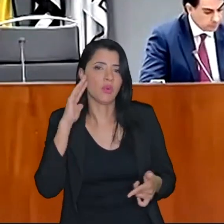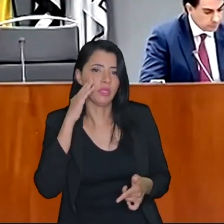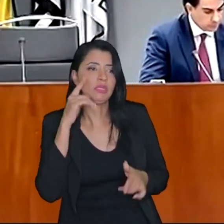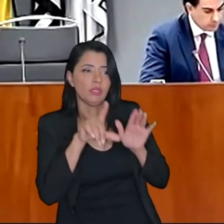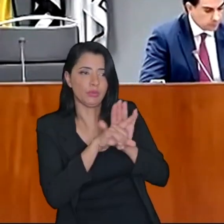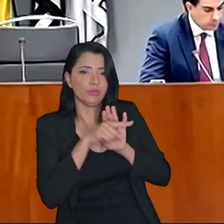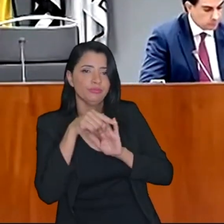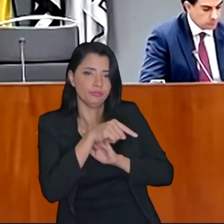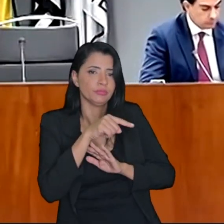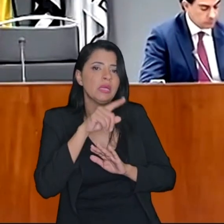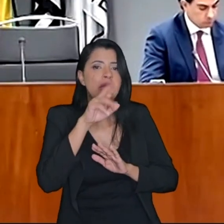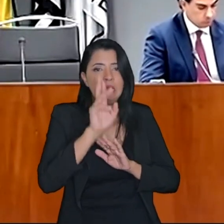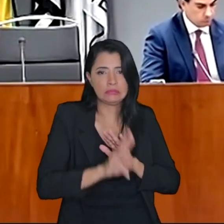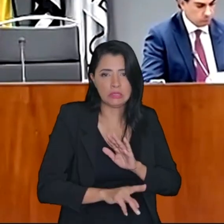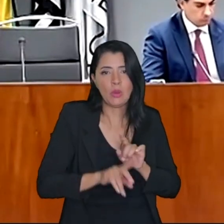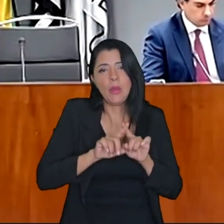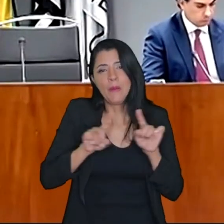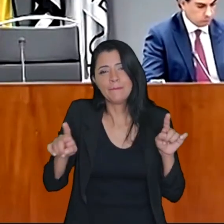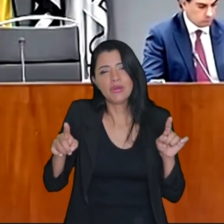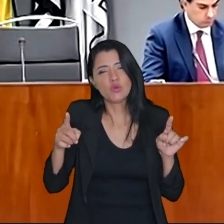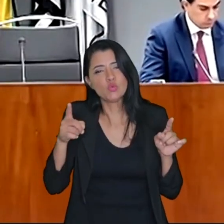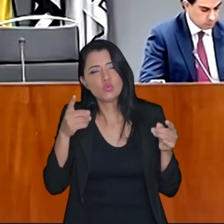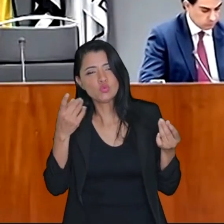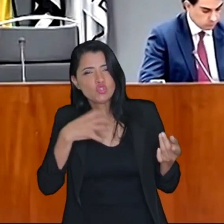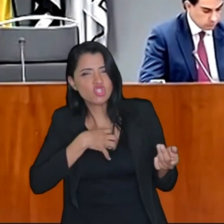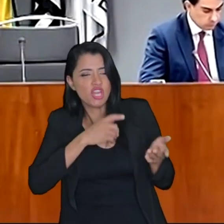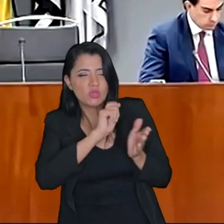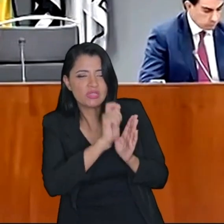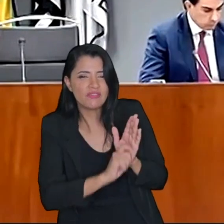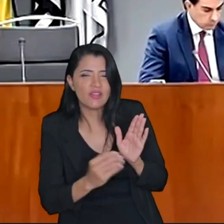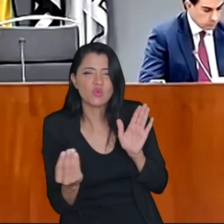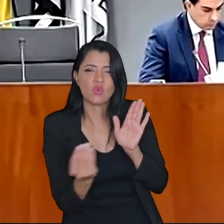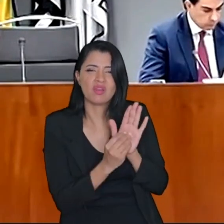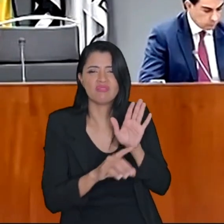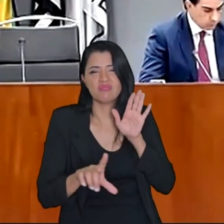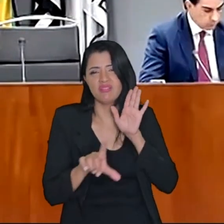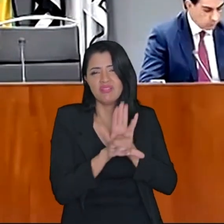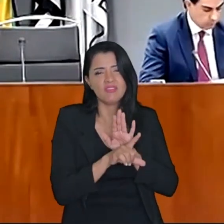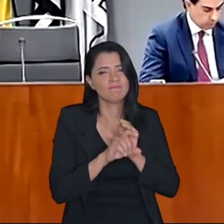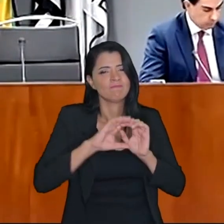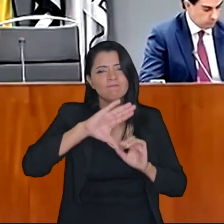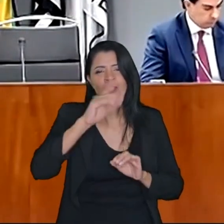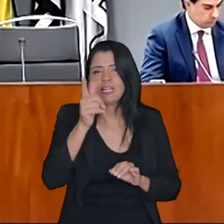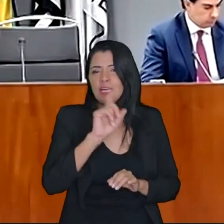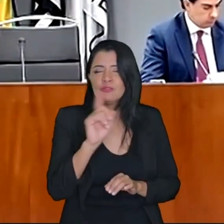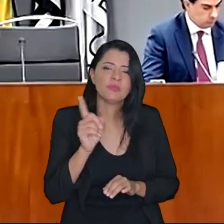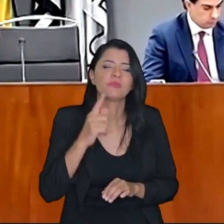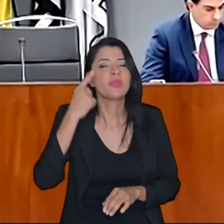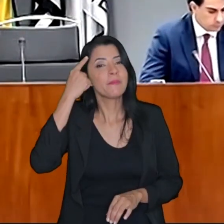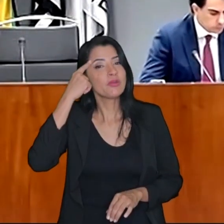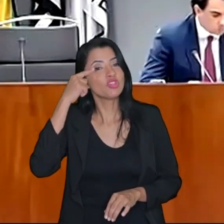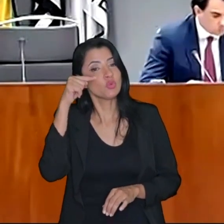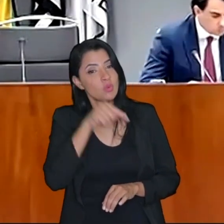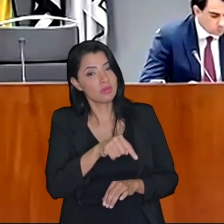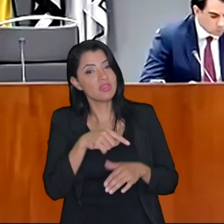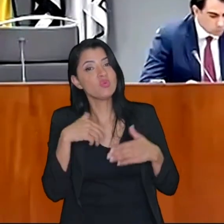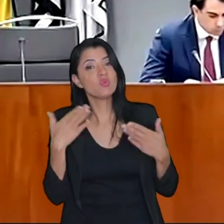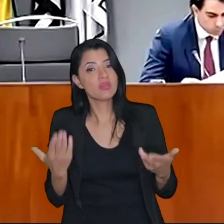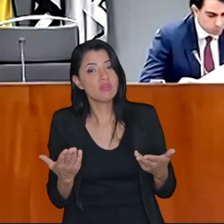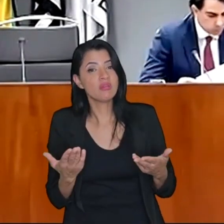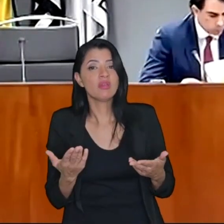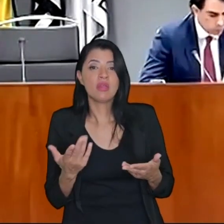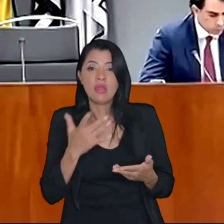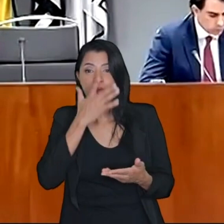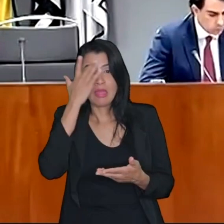mas acho que a forma como ela foi desenhada e fixada em lei não ficou clara. Eu imagino que, nesse caso,